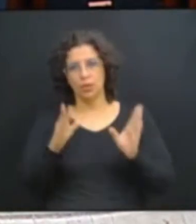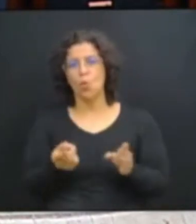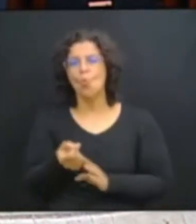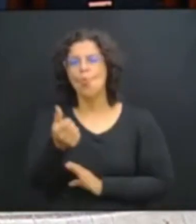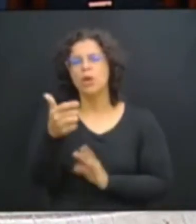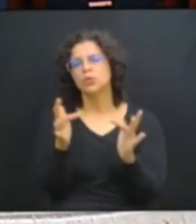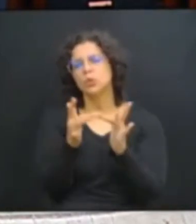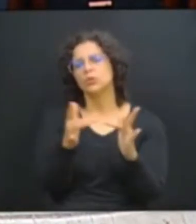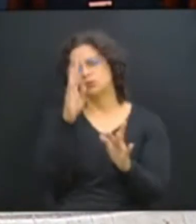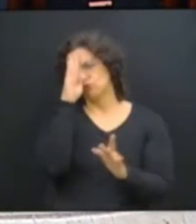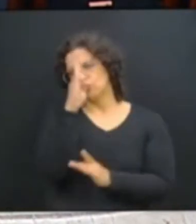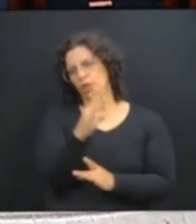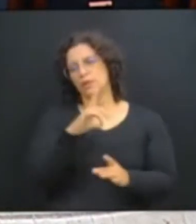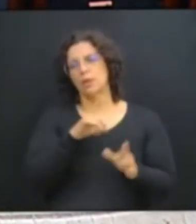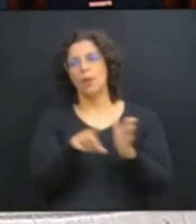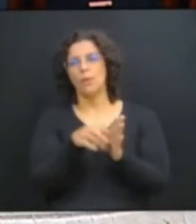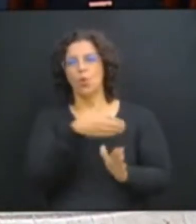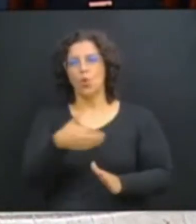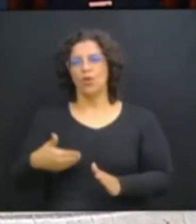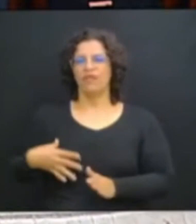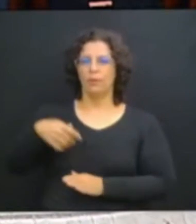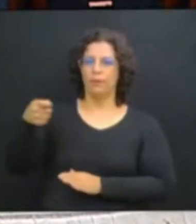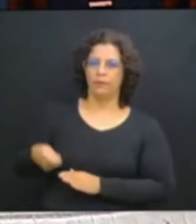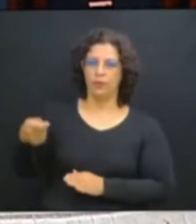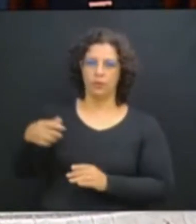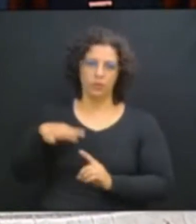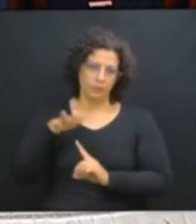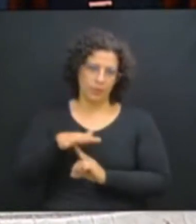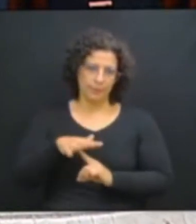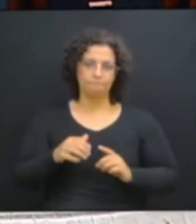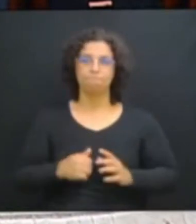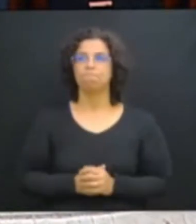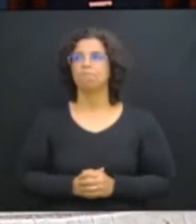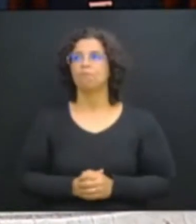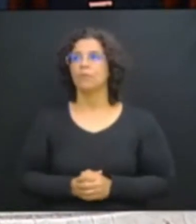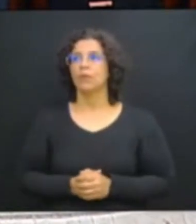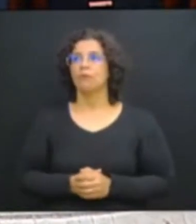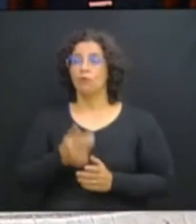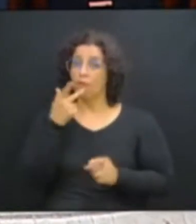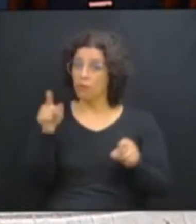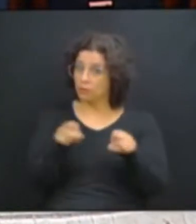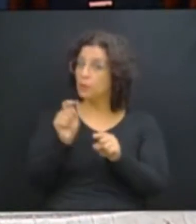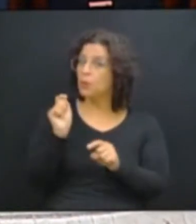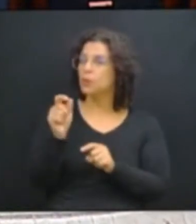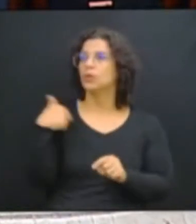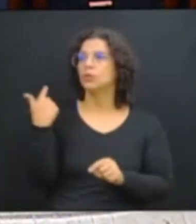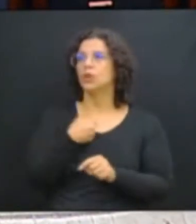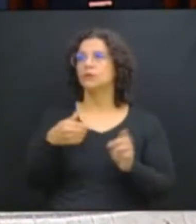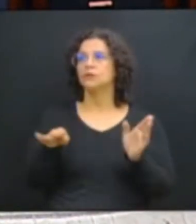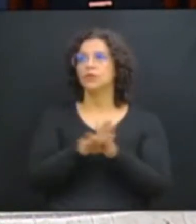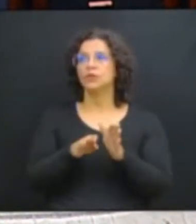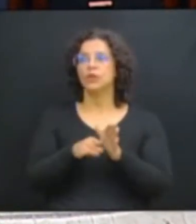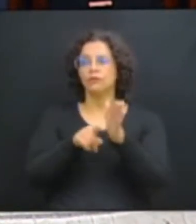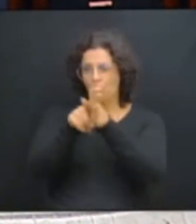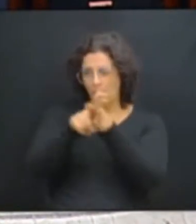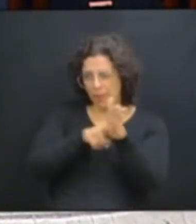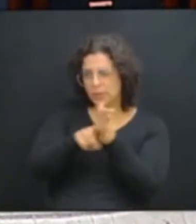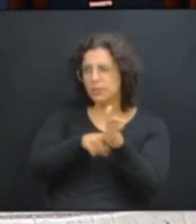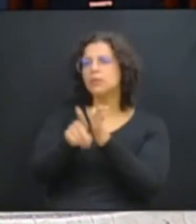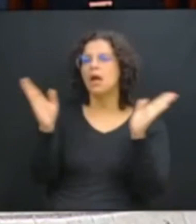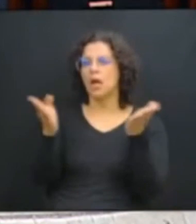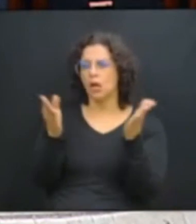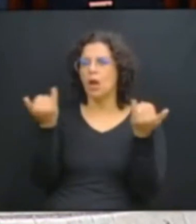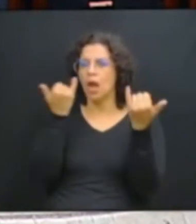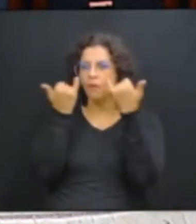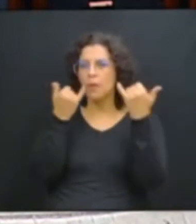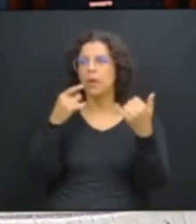que diretas com o governo do estado do Paraná. E vou além, vou checar informações